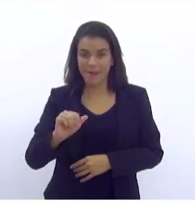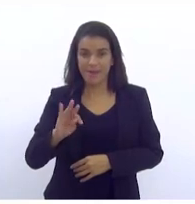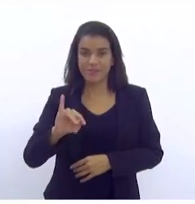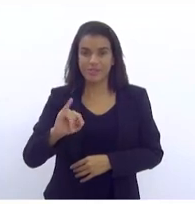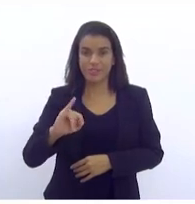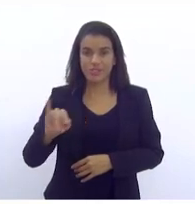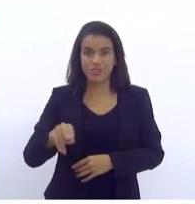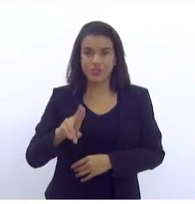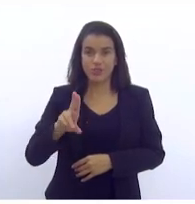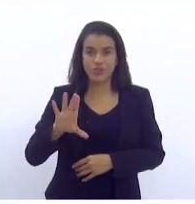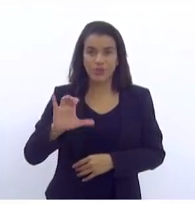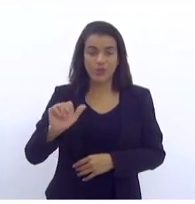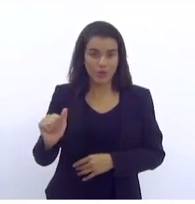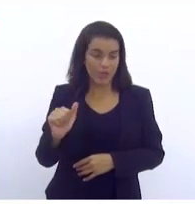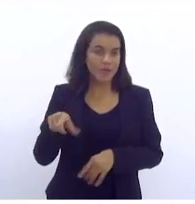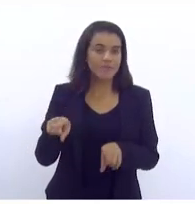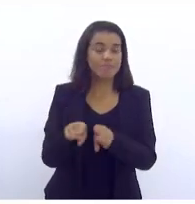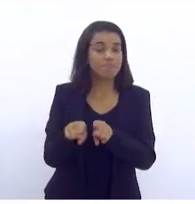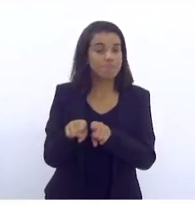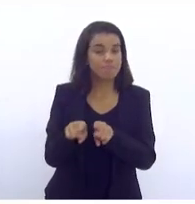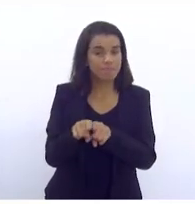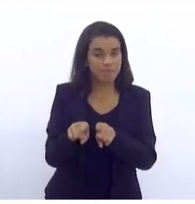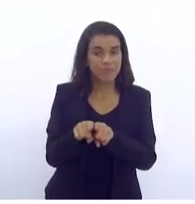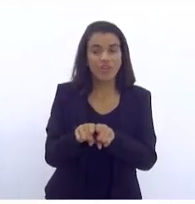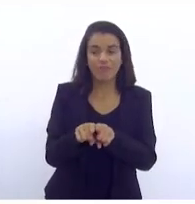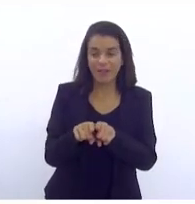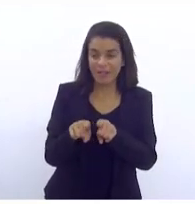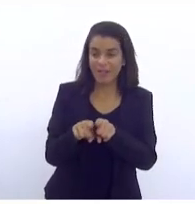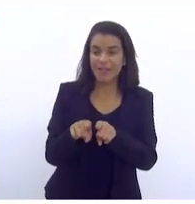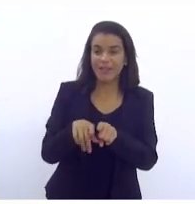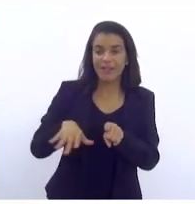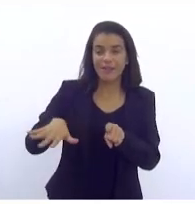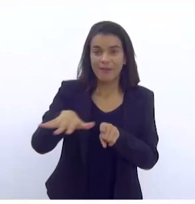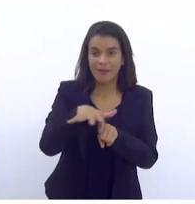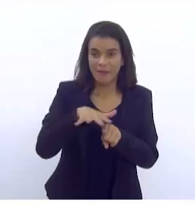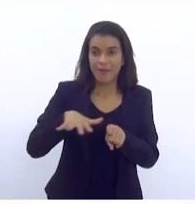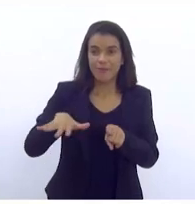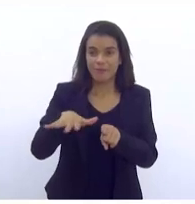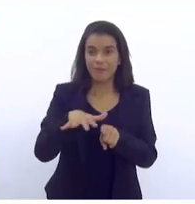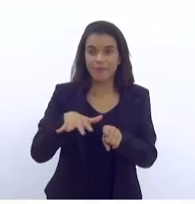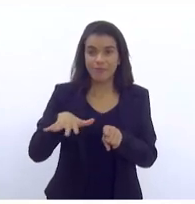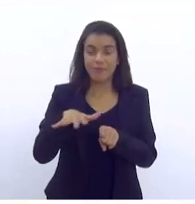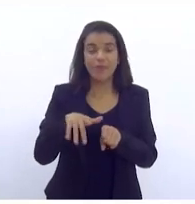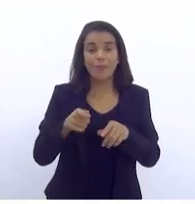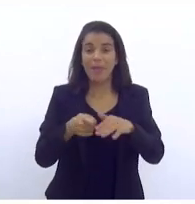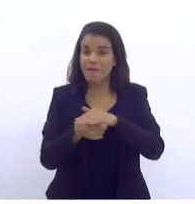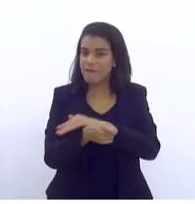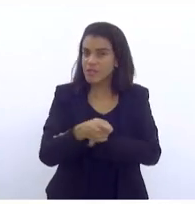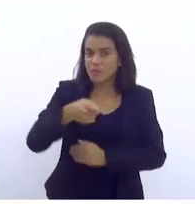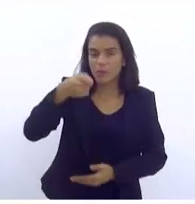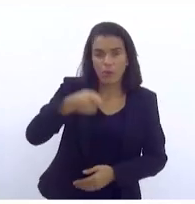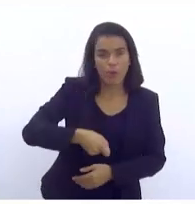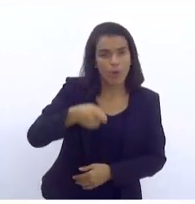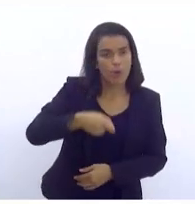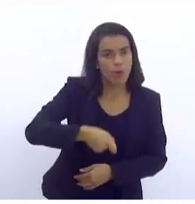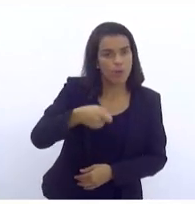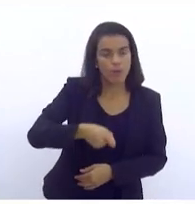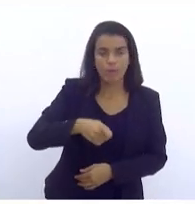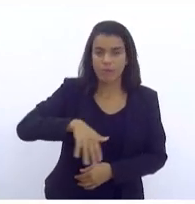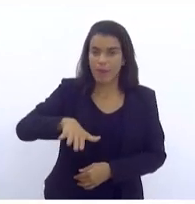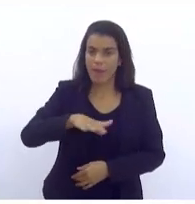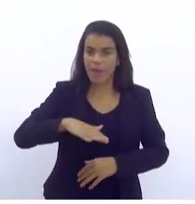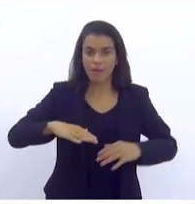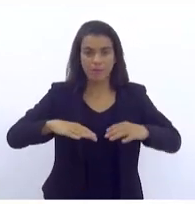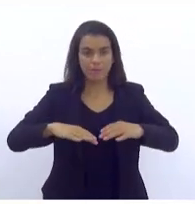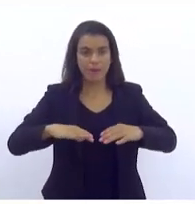eh eh inclusive do município do Rio de Janeiro e eh investimentos obrigatórios ali na Bahia de